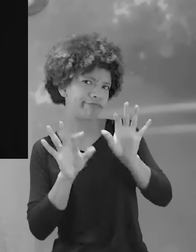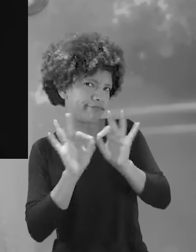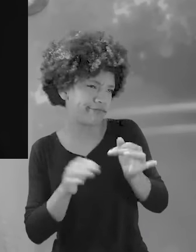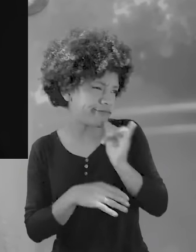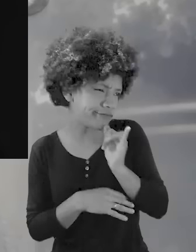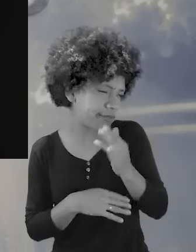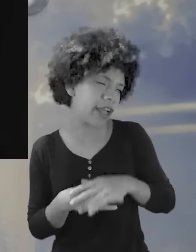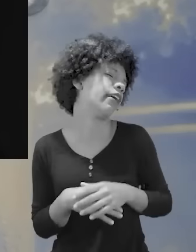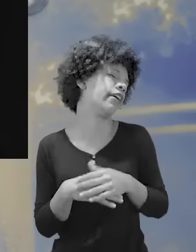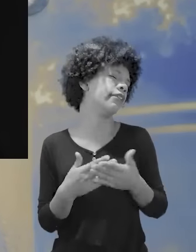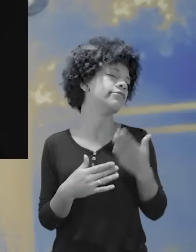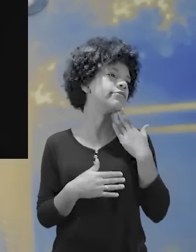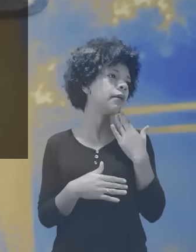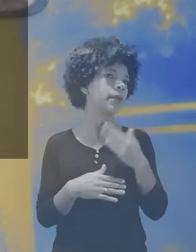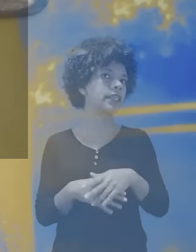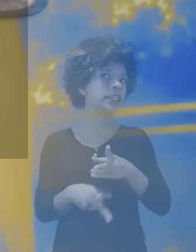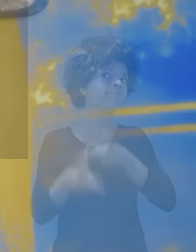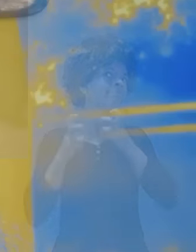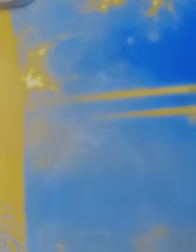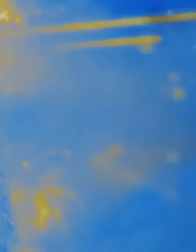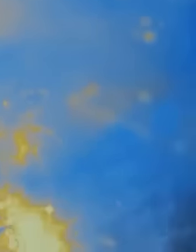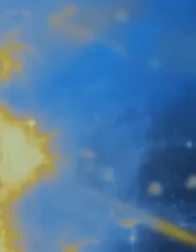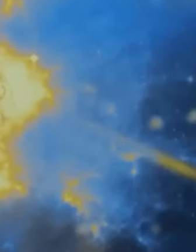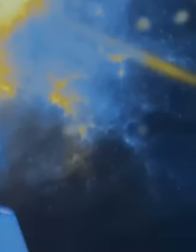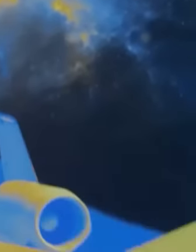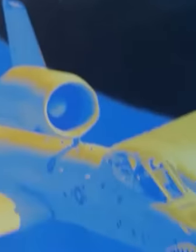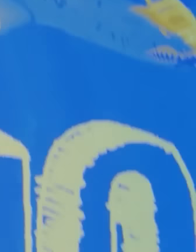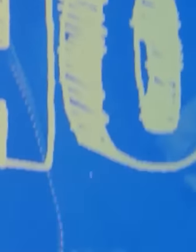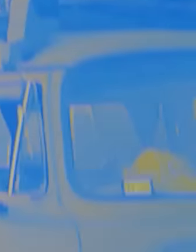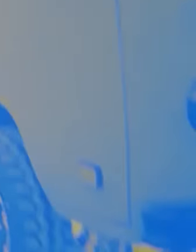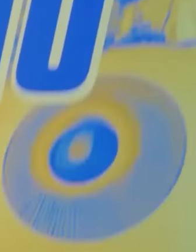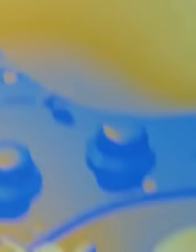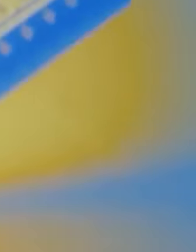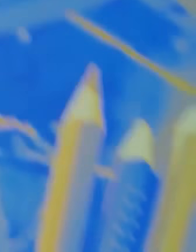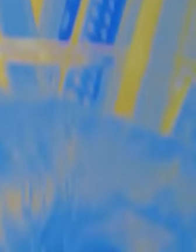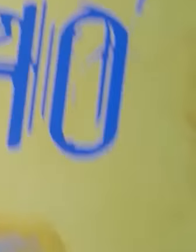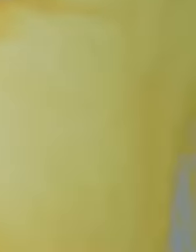acontece traga a pessoa muito pesada um exercício e